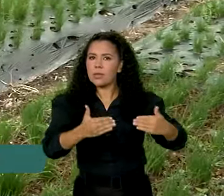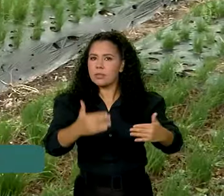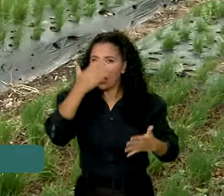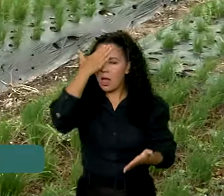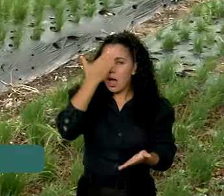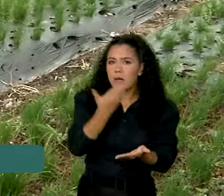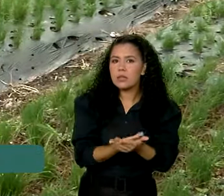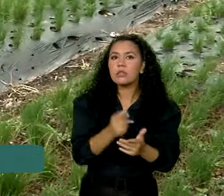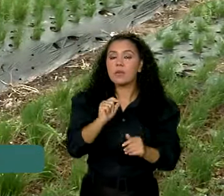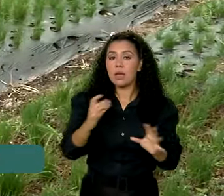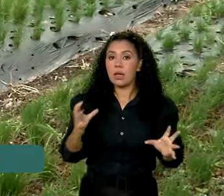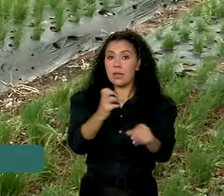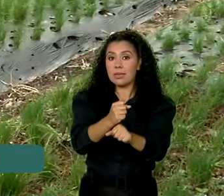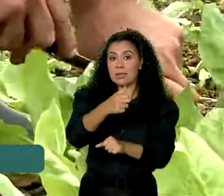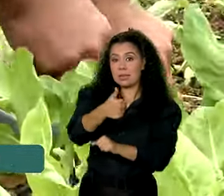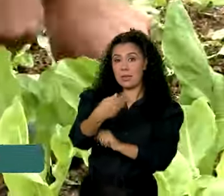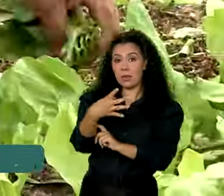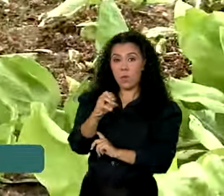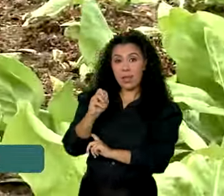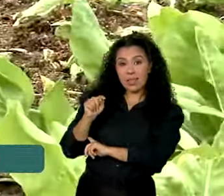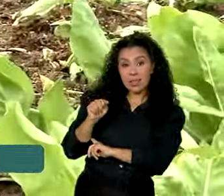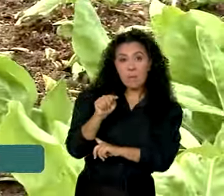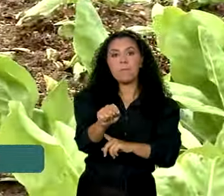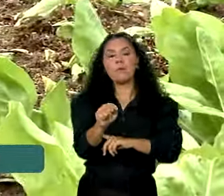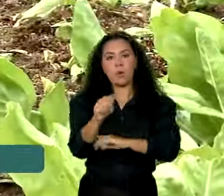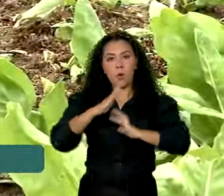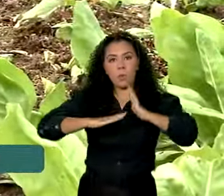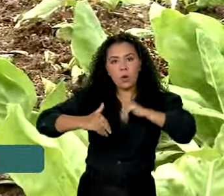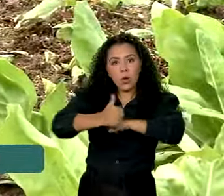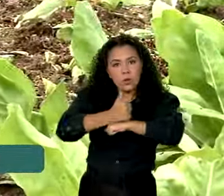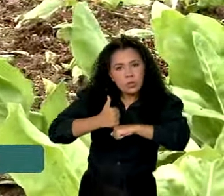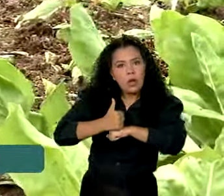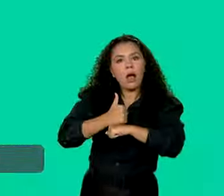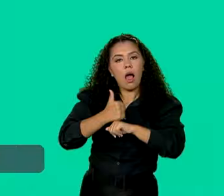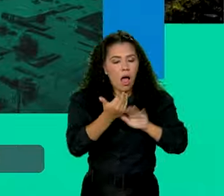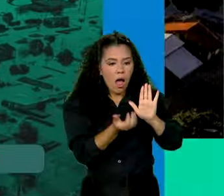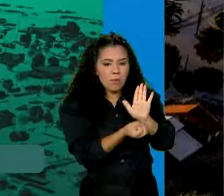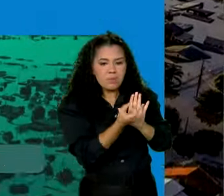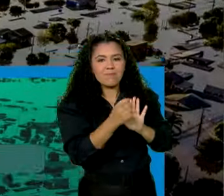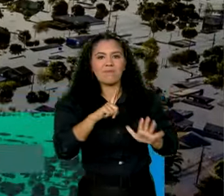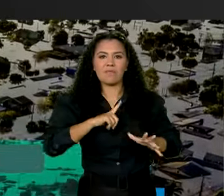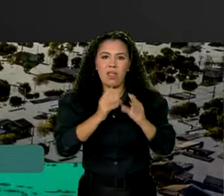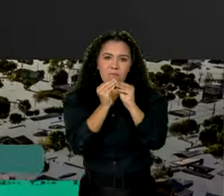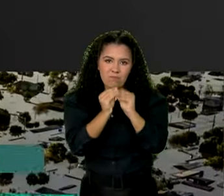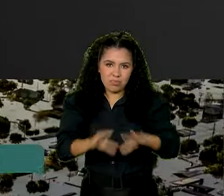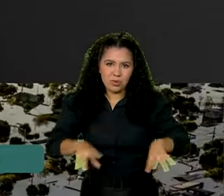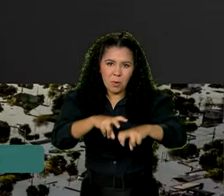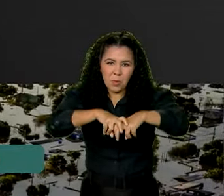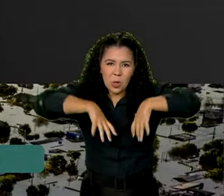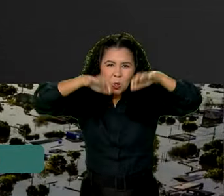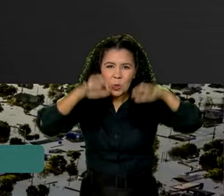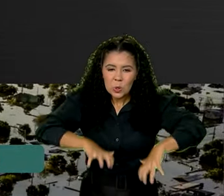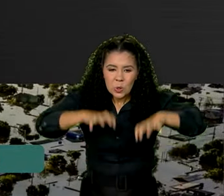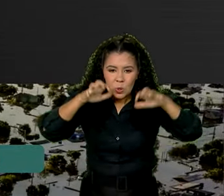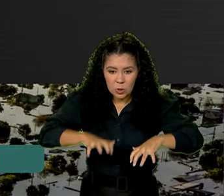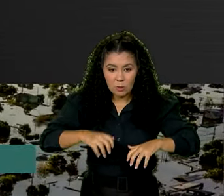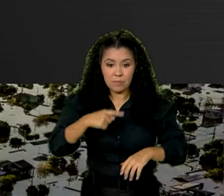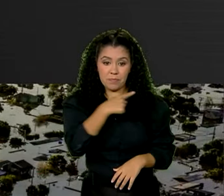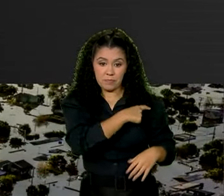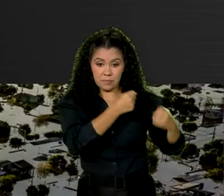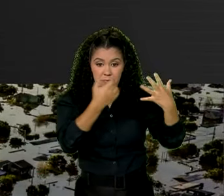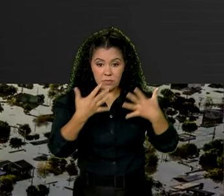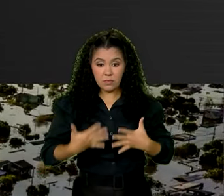de 140 mil pequenos agricultores tenham sido afetados. Os agricultores